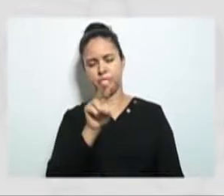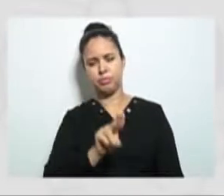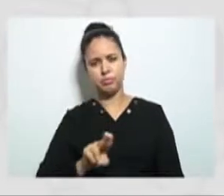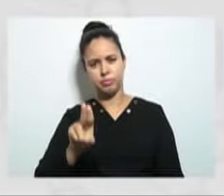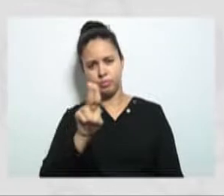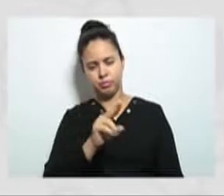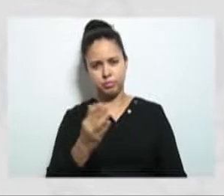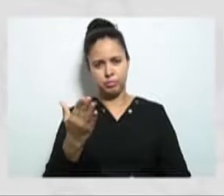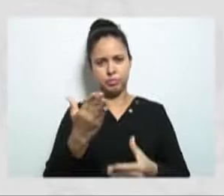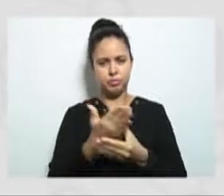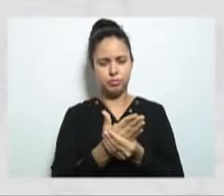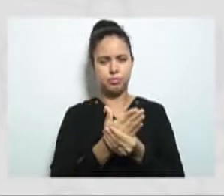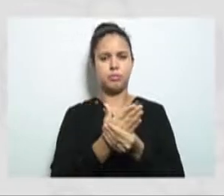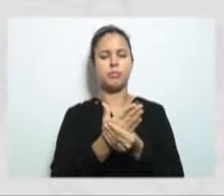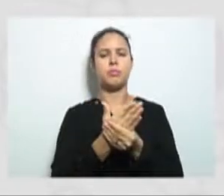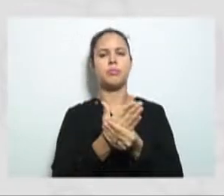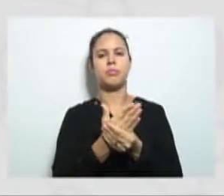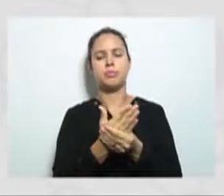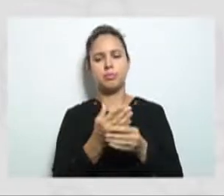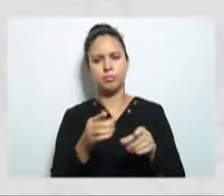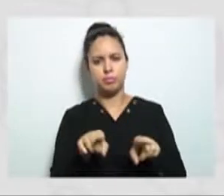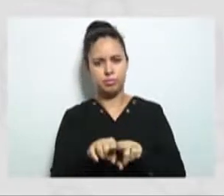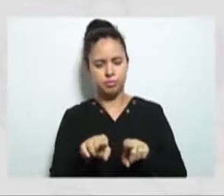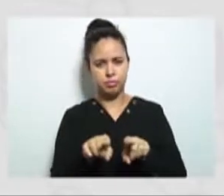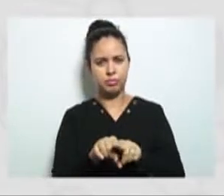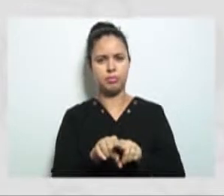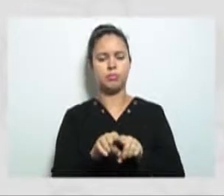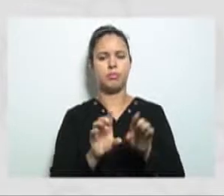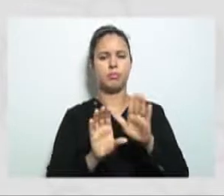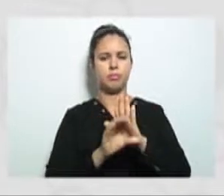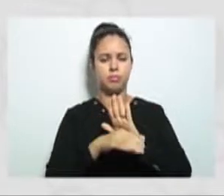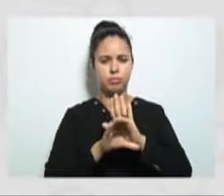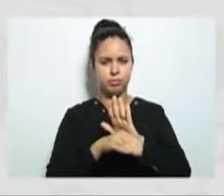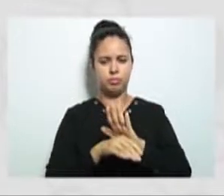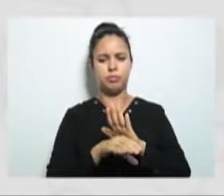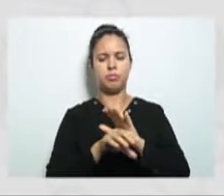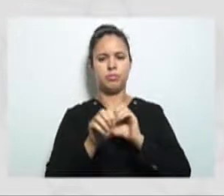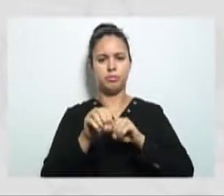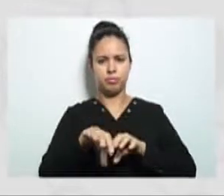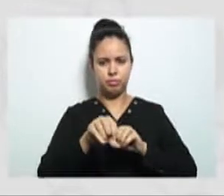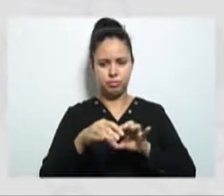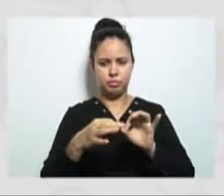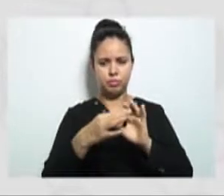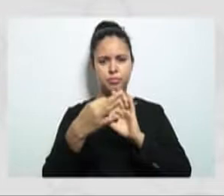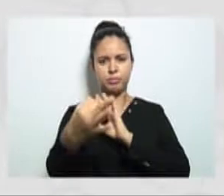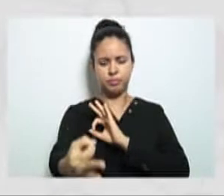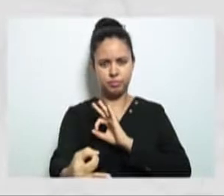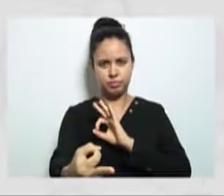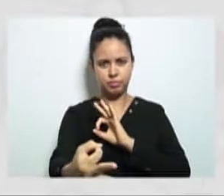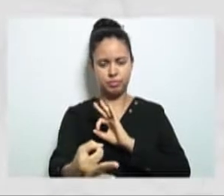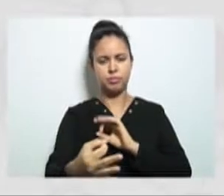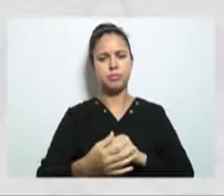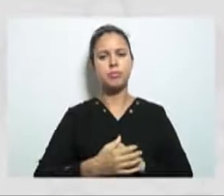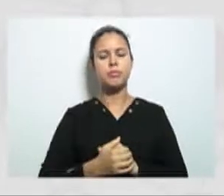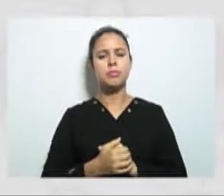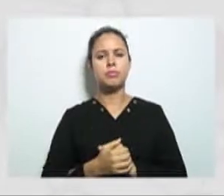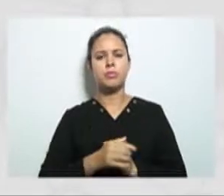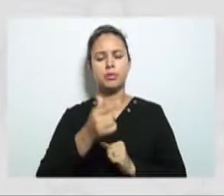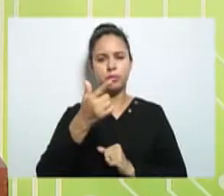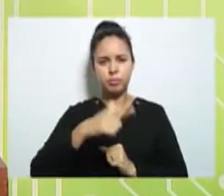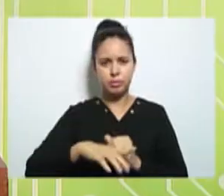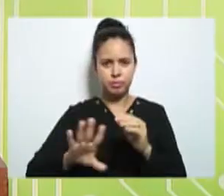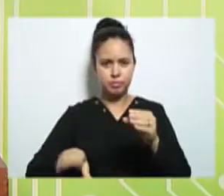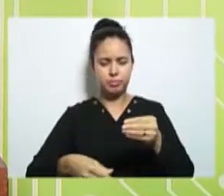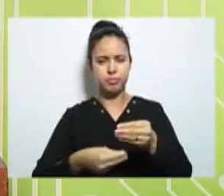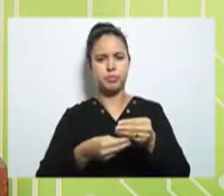pastas, caracterizar a ergonomia, conceituar educação à distância, né? Mais uma vez enfatizando aí que a gente